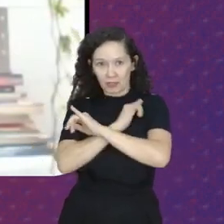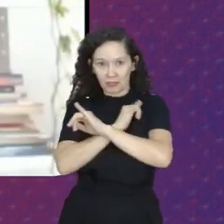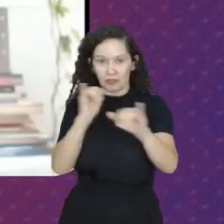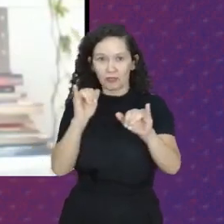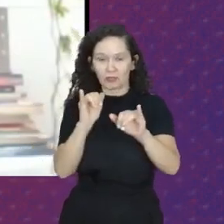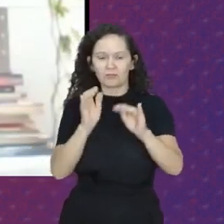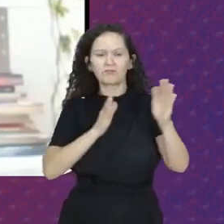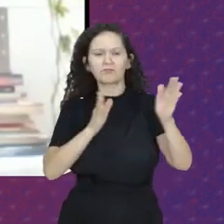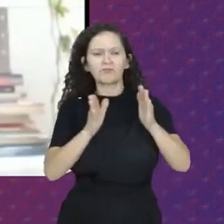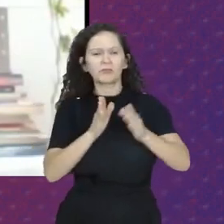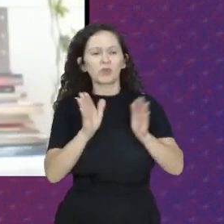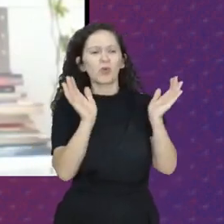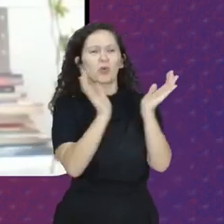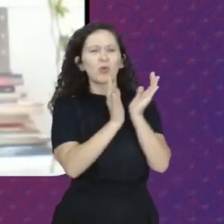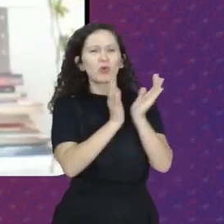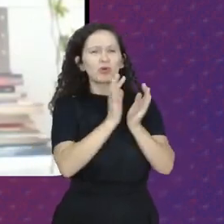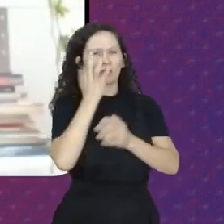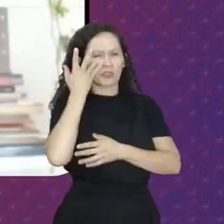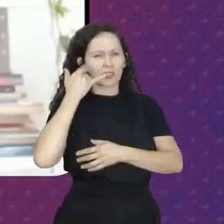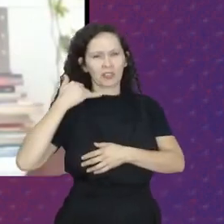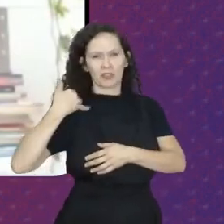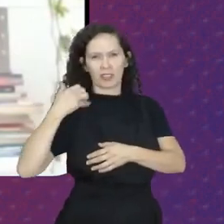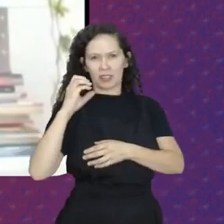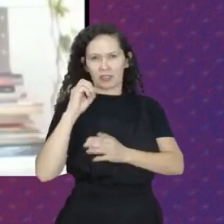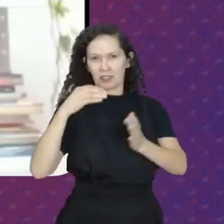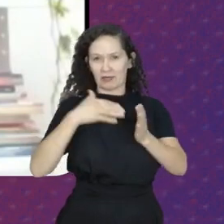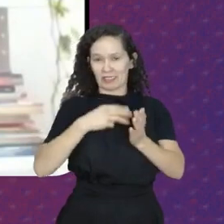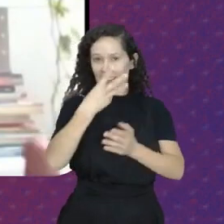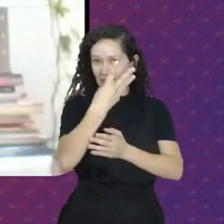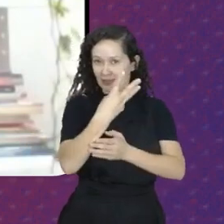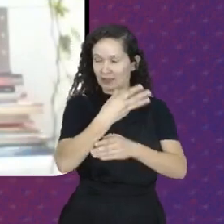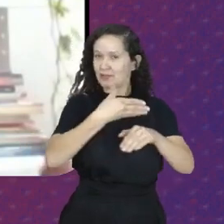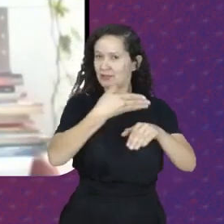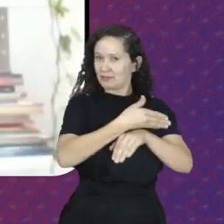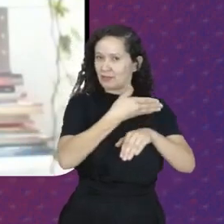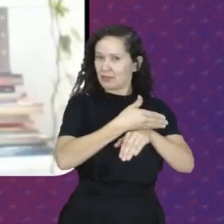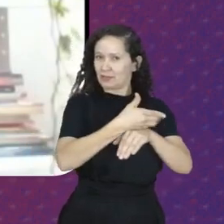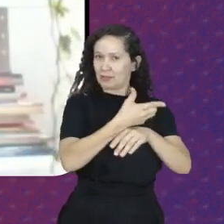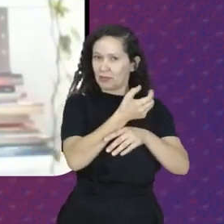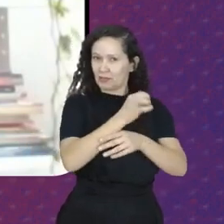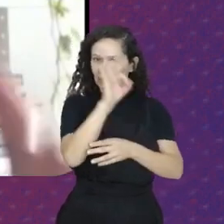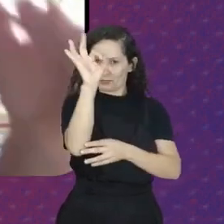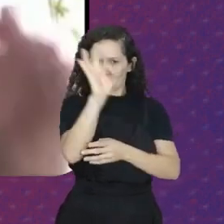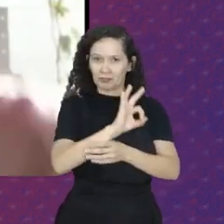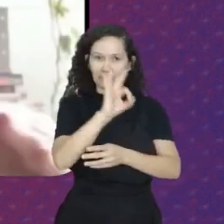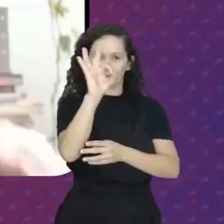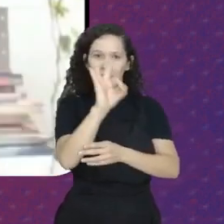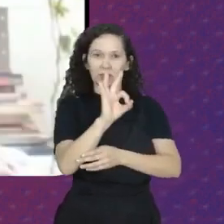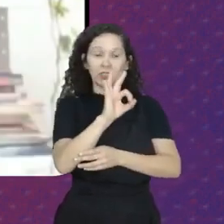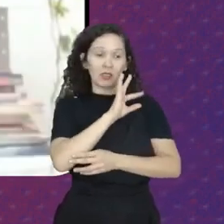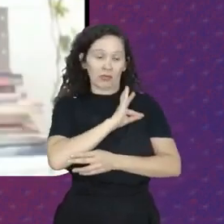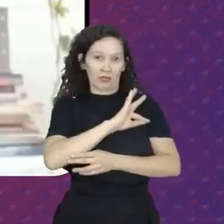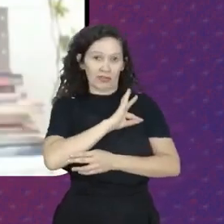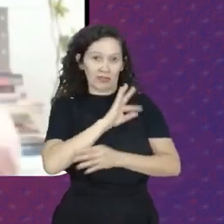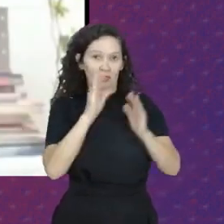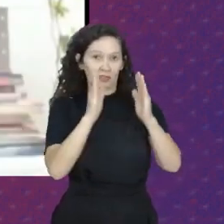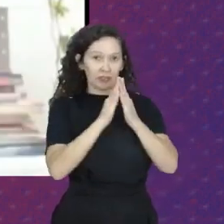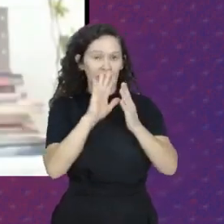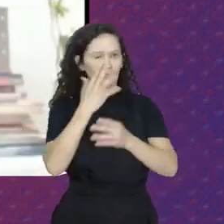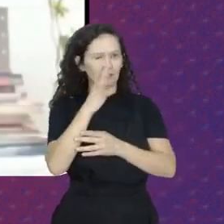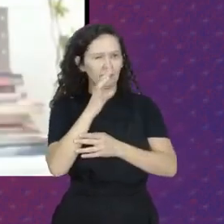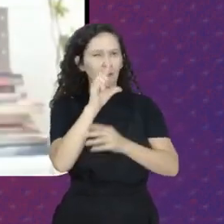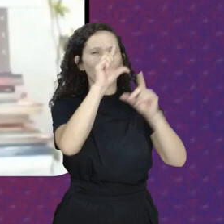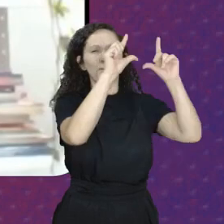entre as crianças de 0 a 3 anos que pertencem aos 20% com renda domiciliar per capita